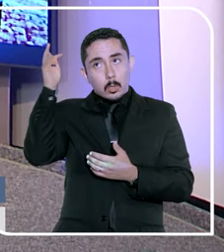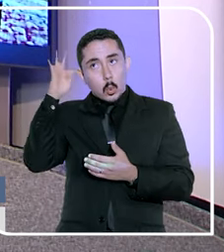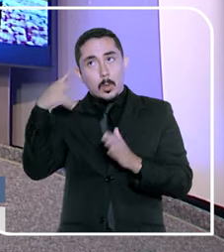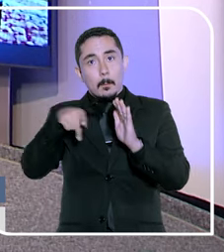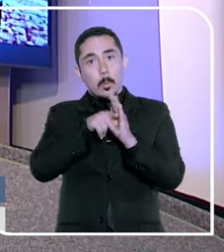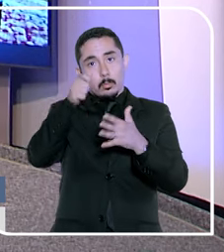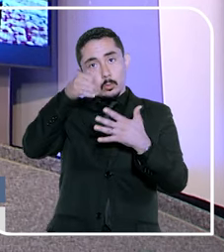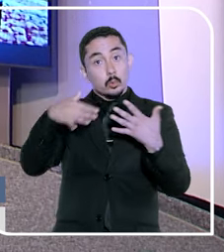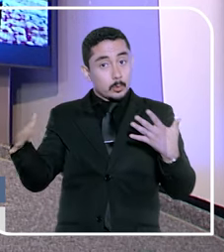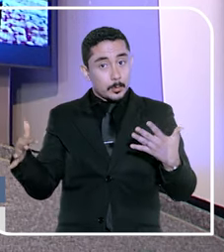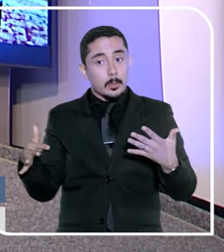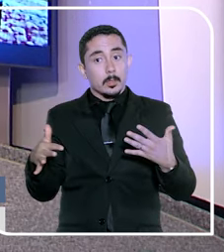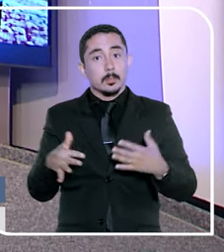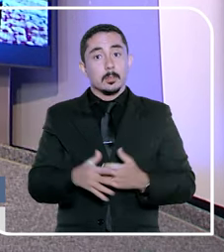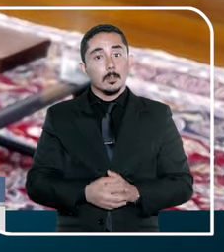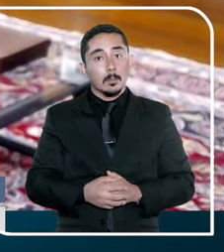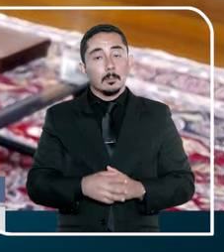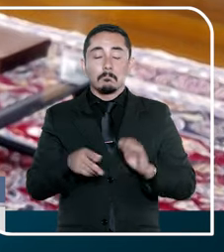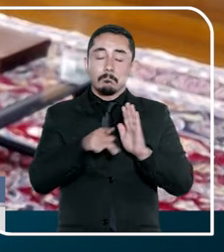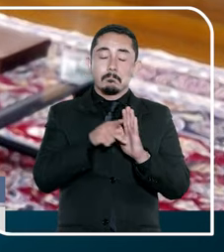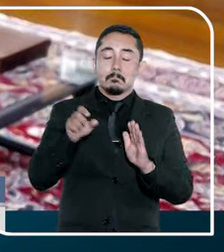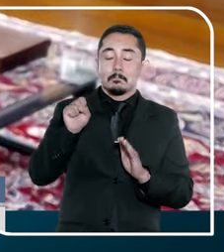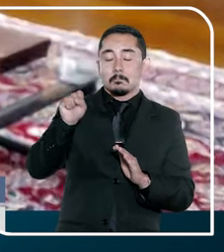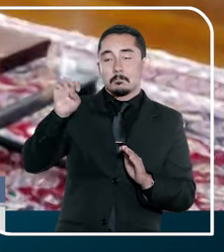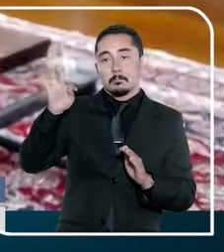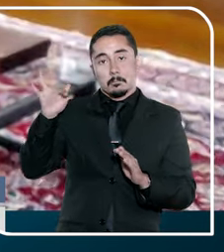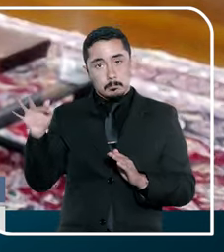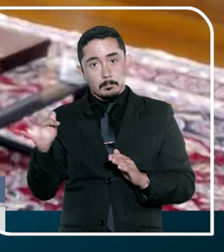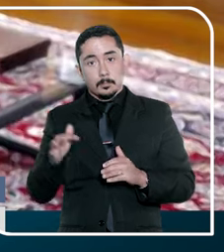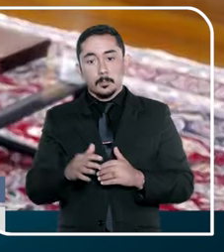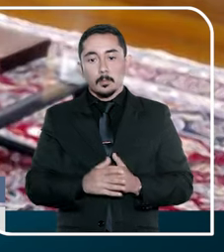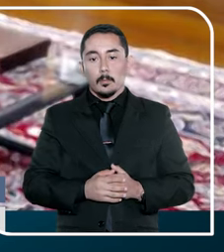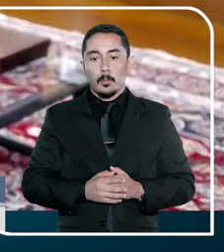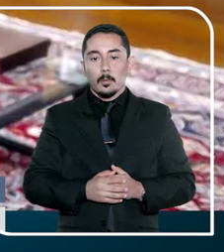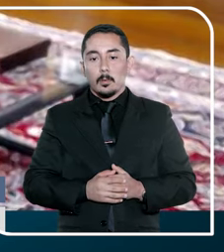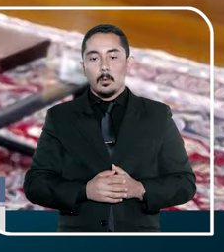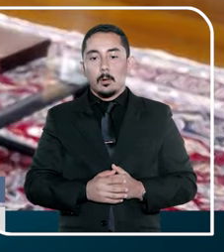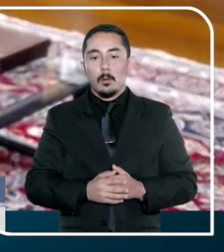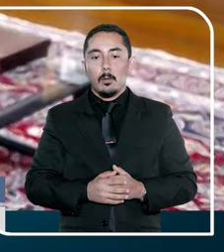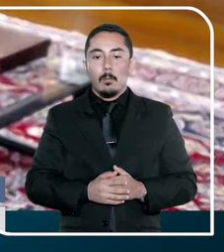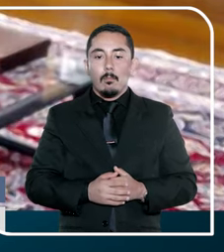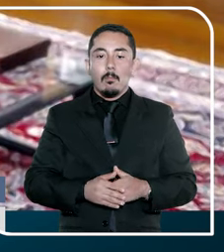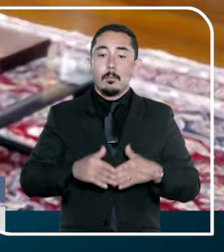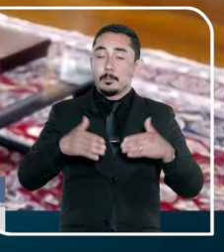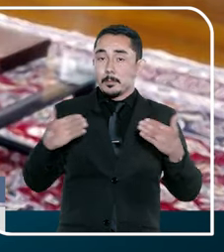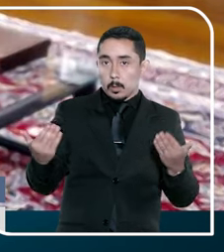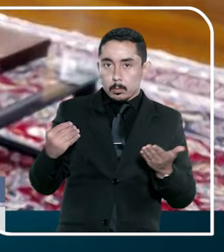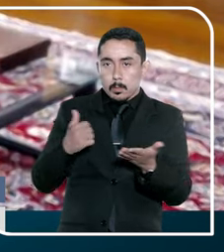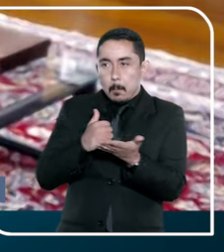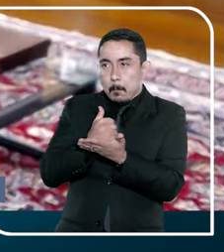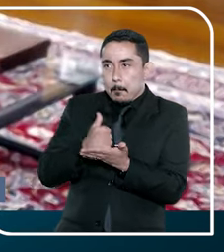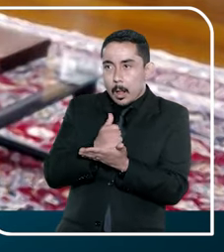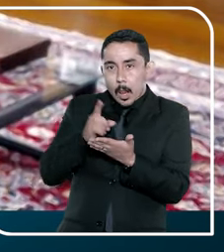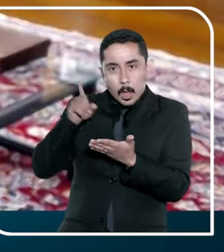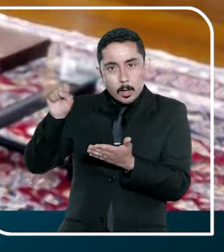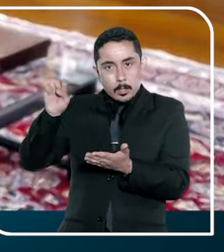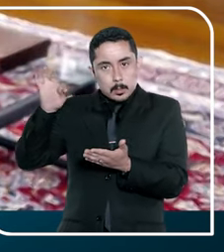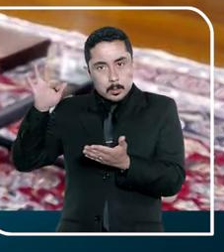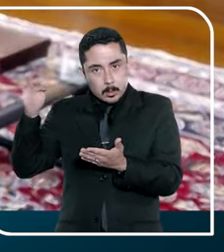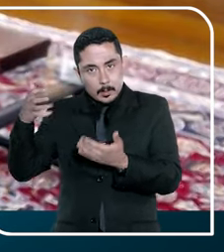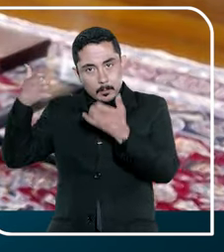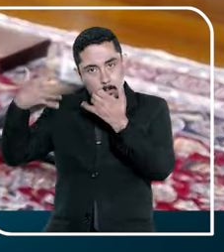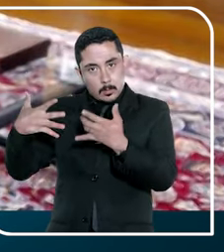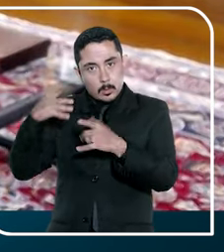estabelecidos pelo pelo Supremo bem basicamente o que o Supremo tem dito embora não com